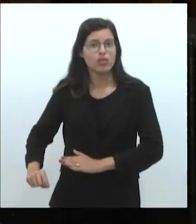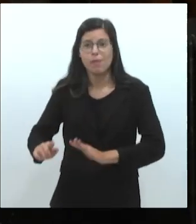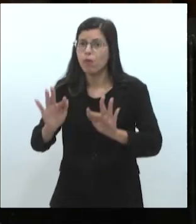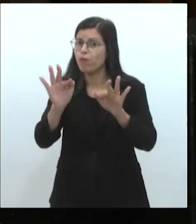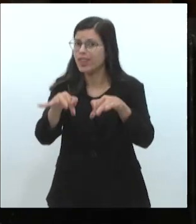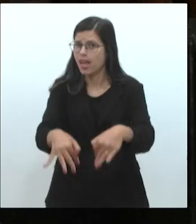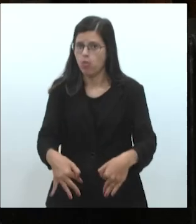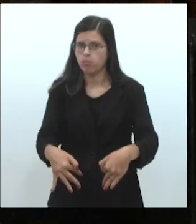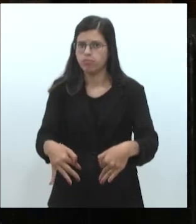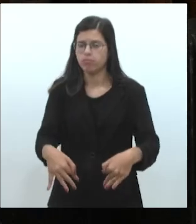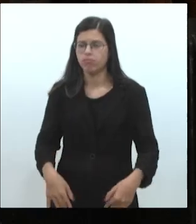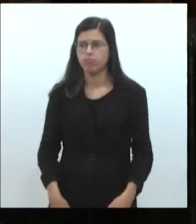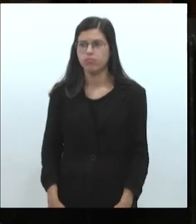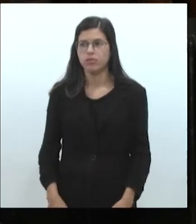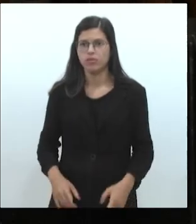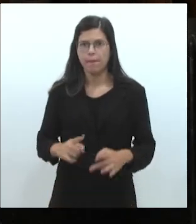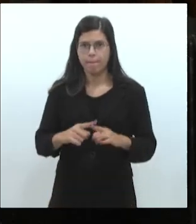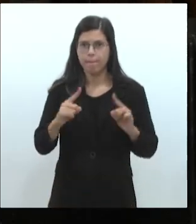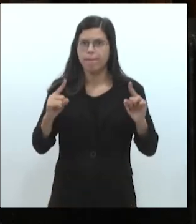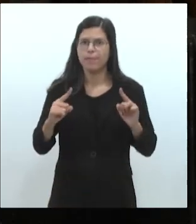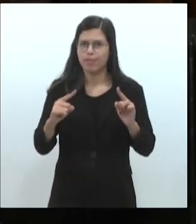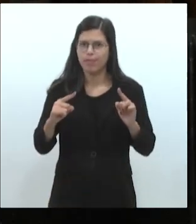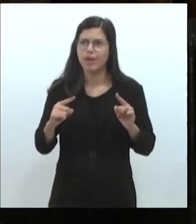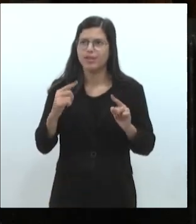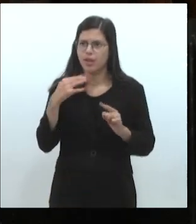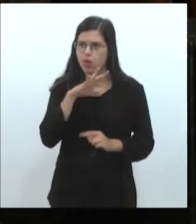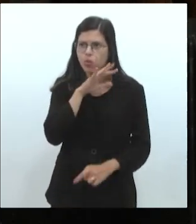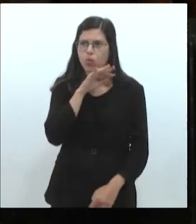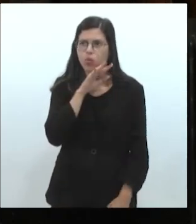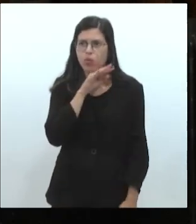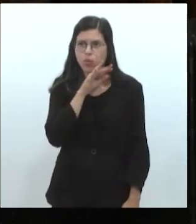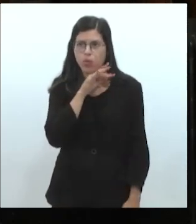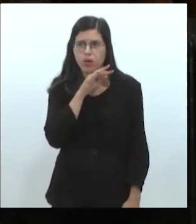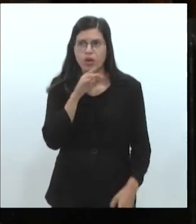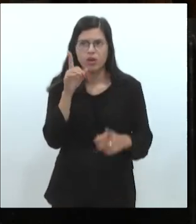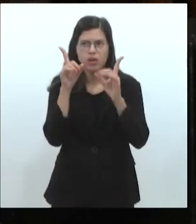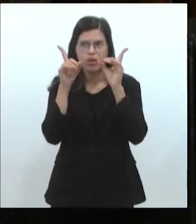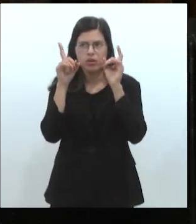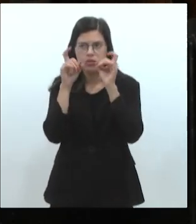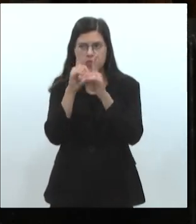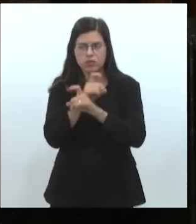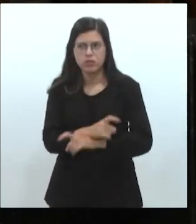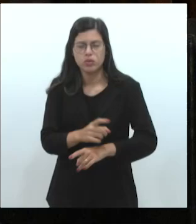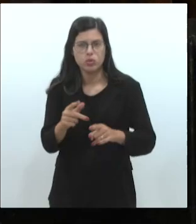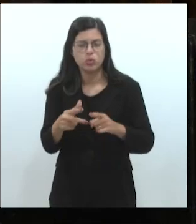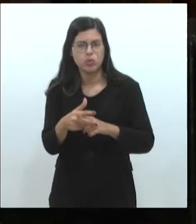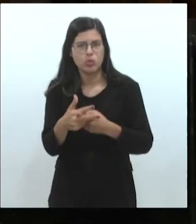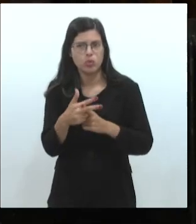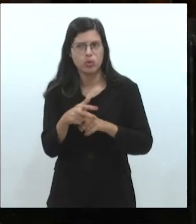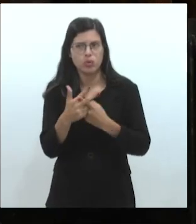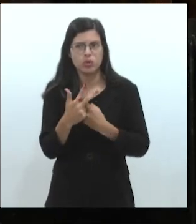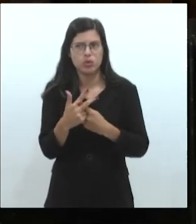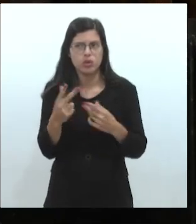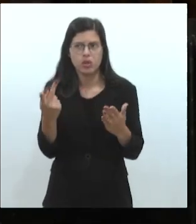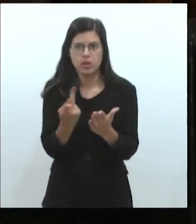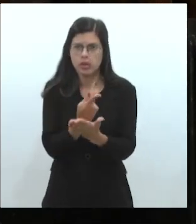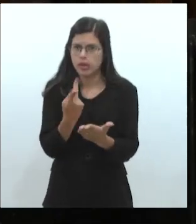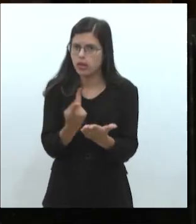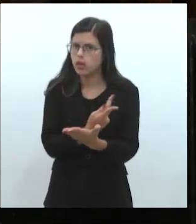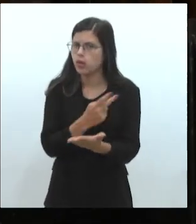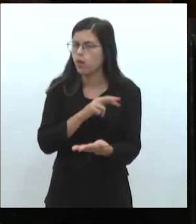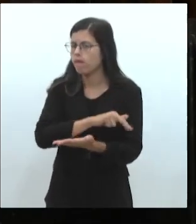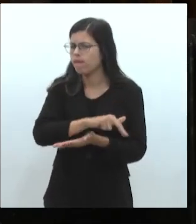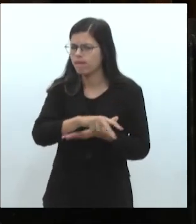poço. Mas é fundo, é ruim, é difícil a gente corrigir tanto erro ao mesmo